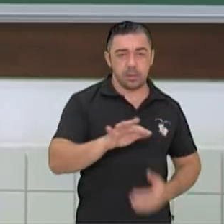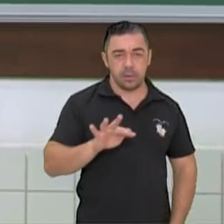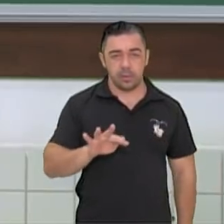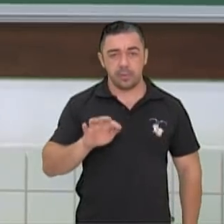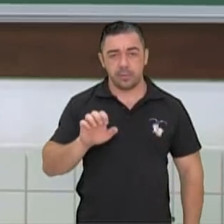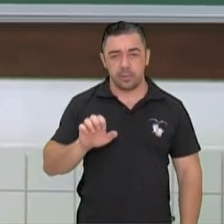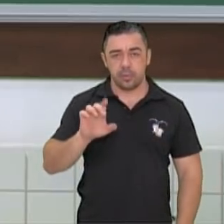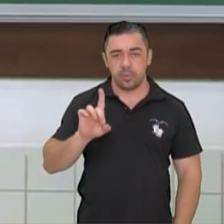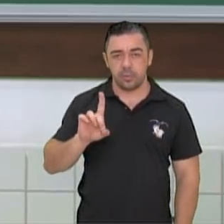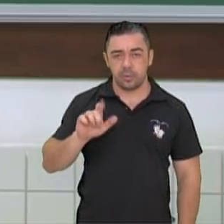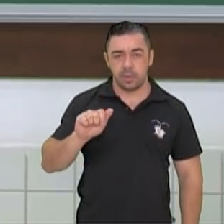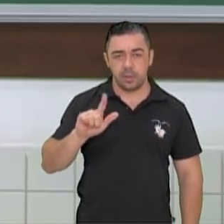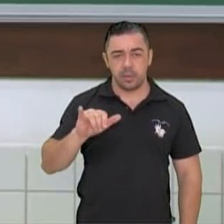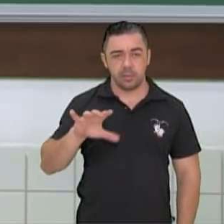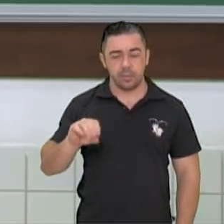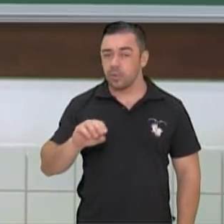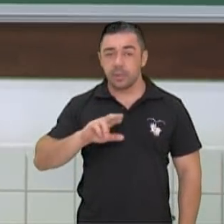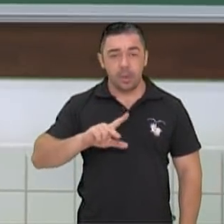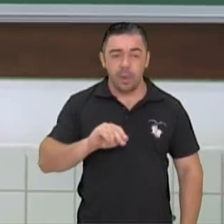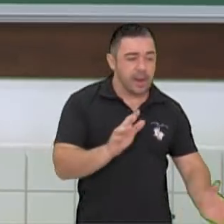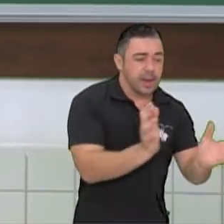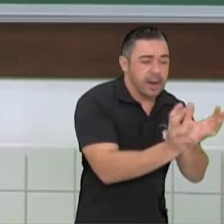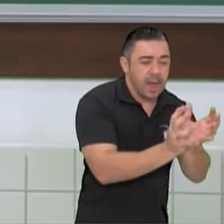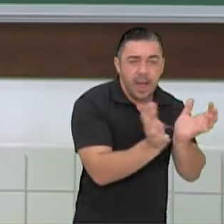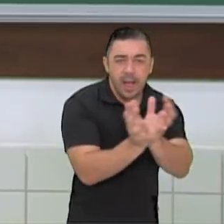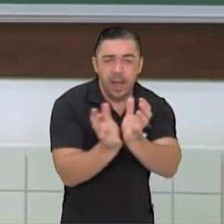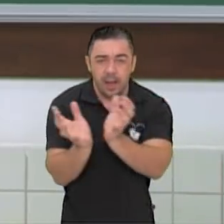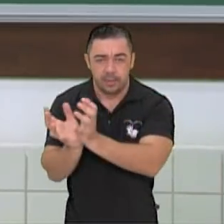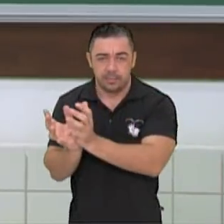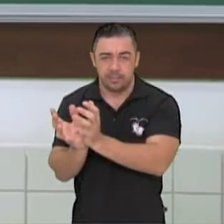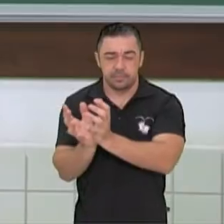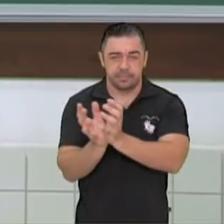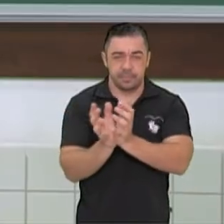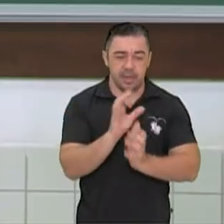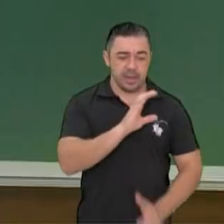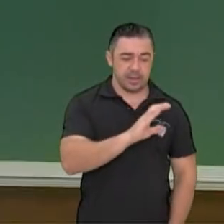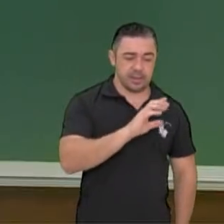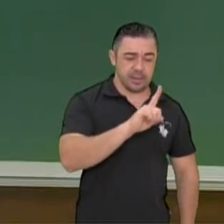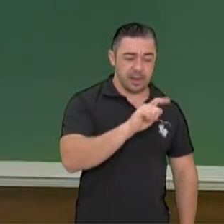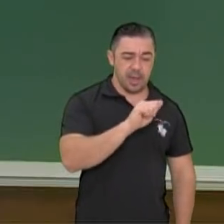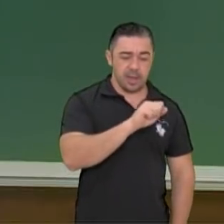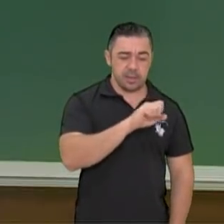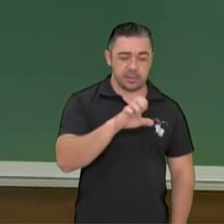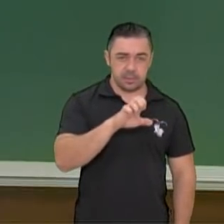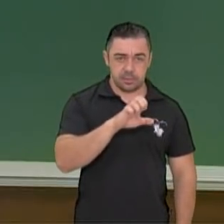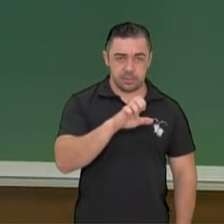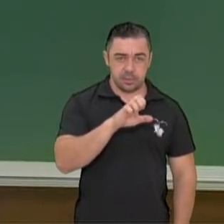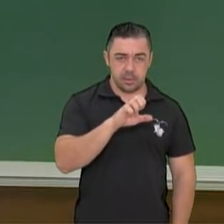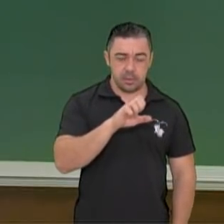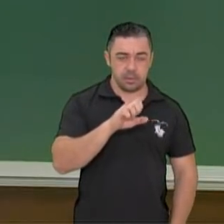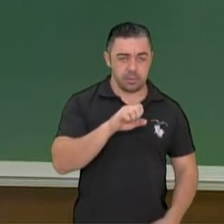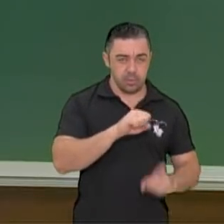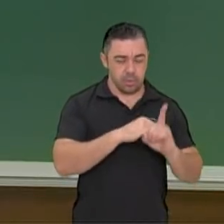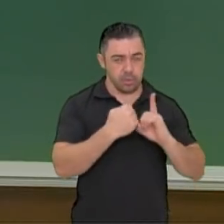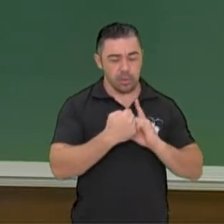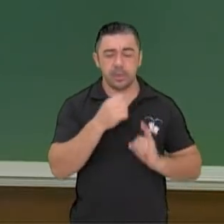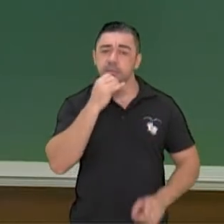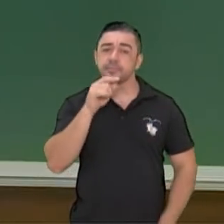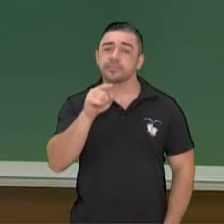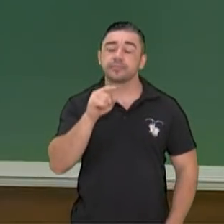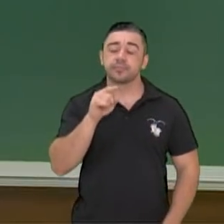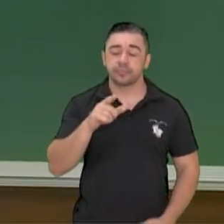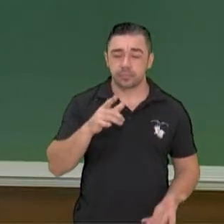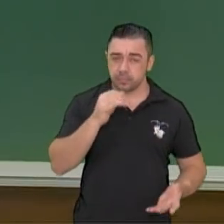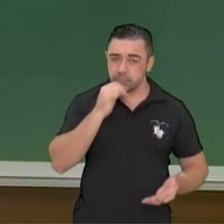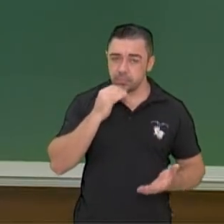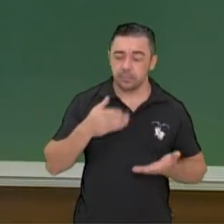classes sociais, porque a palavra classe social significa que tem uma mobilidade. Você pode nascer pobre, ter um baita de uma sorte na lotérica e